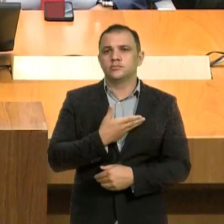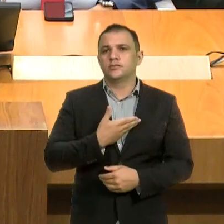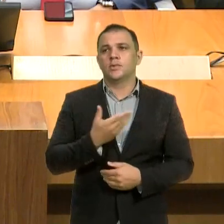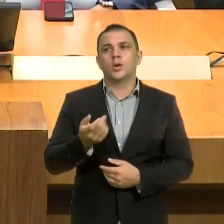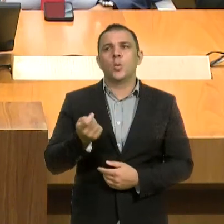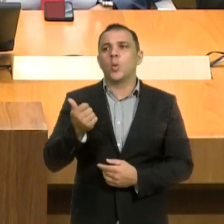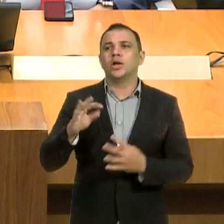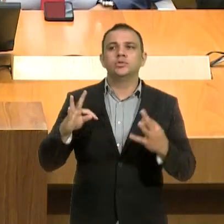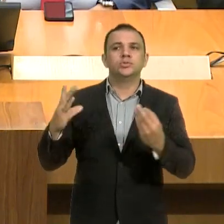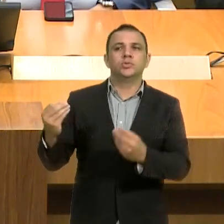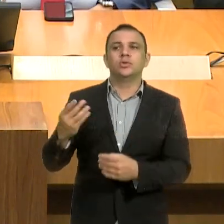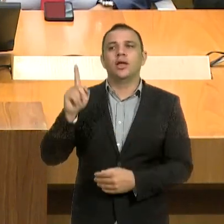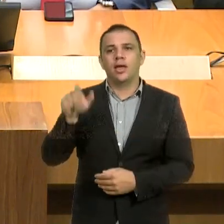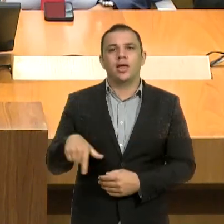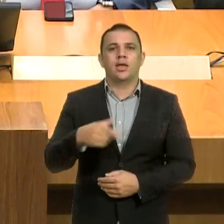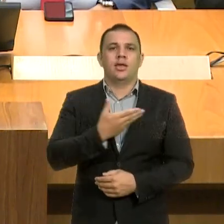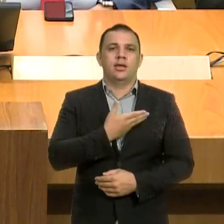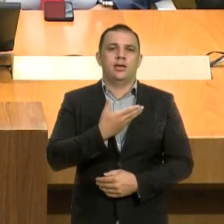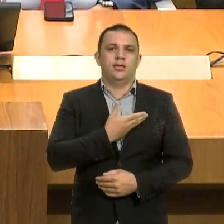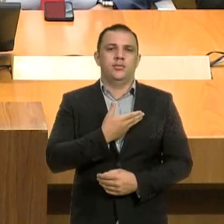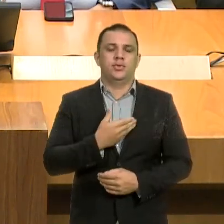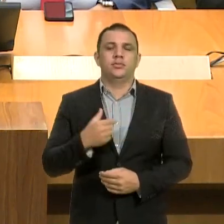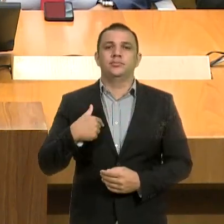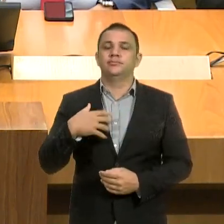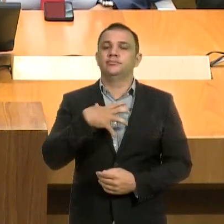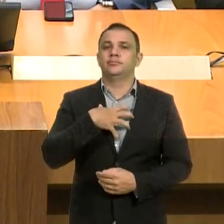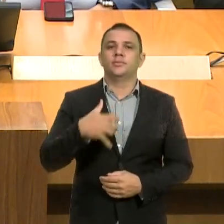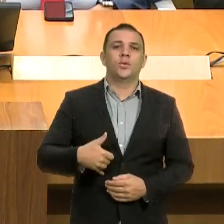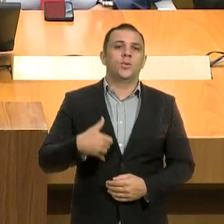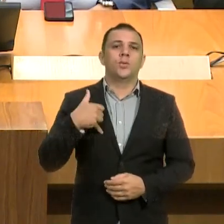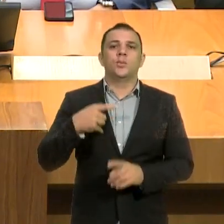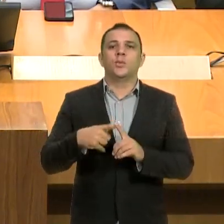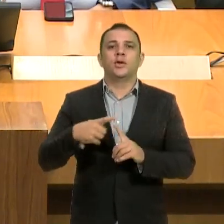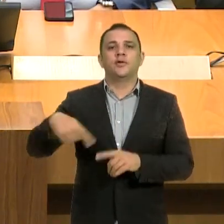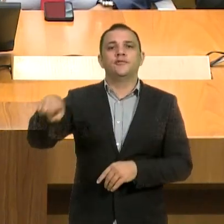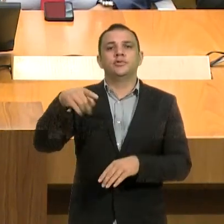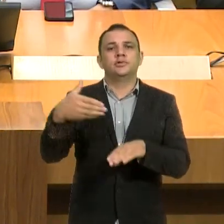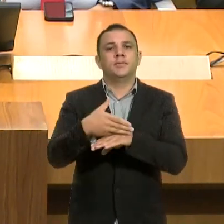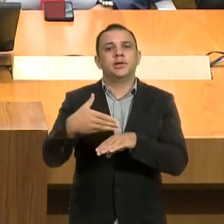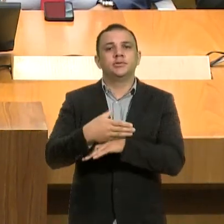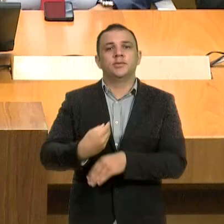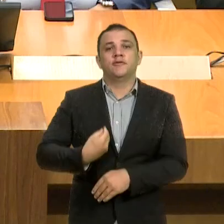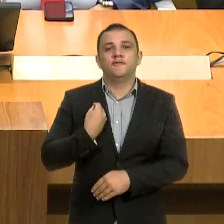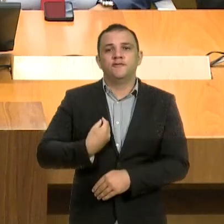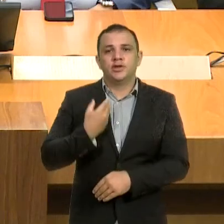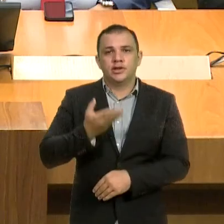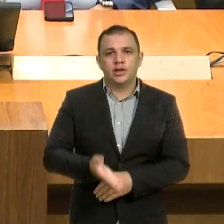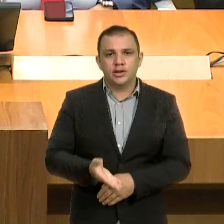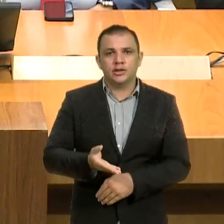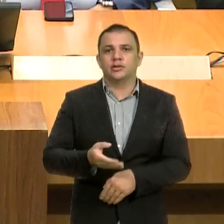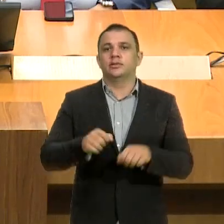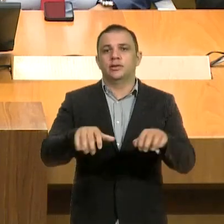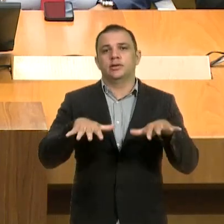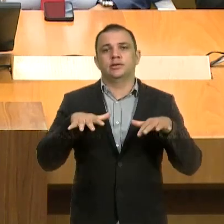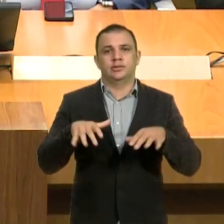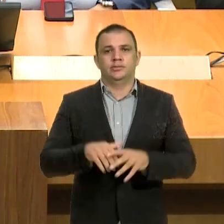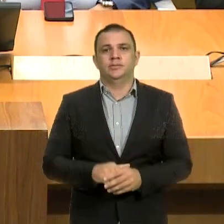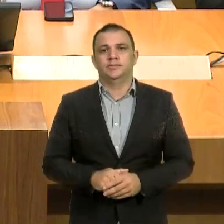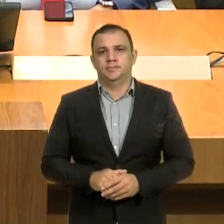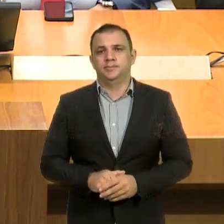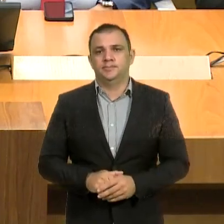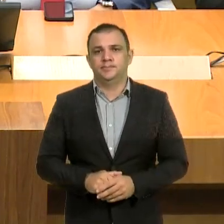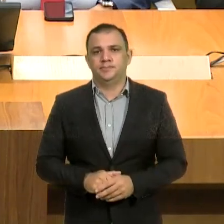são nossos amigos. Muito nos orgulha a sua presença nessa sessão solene.